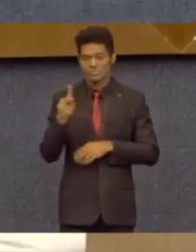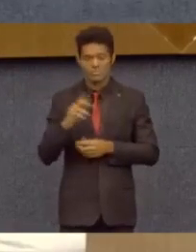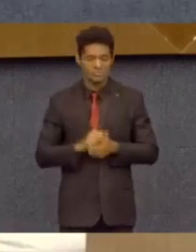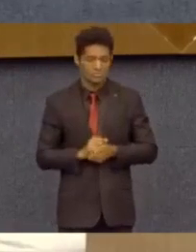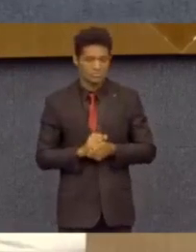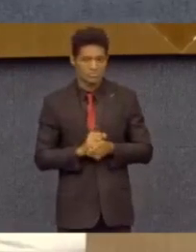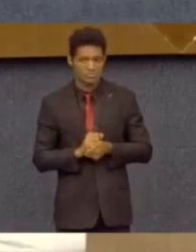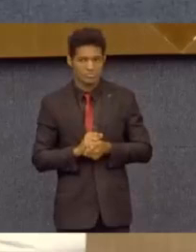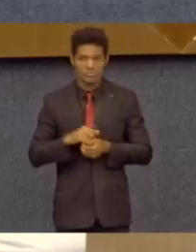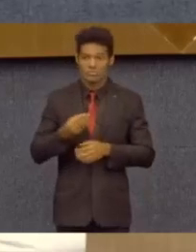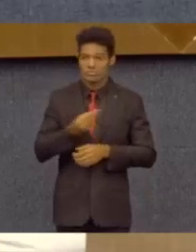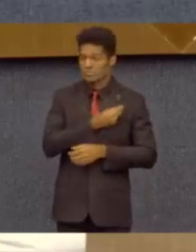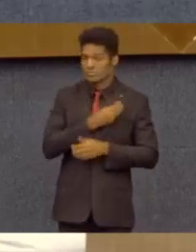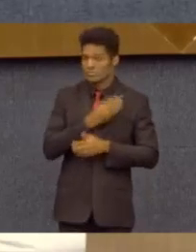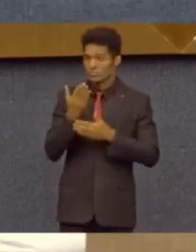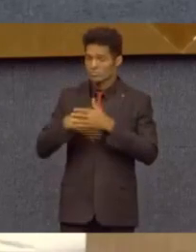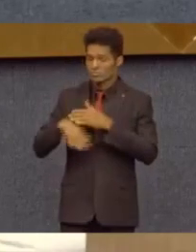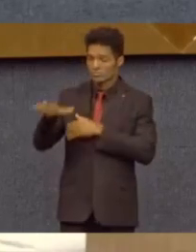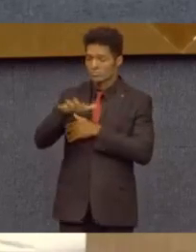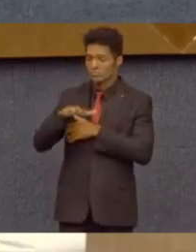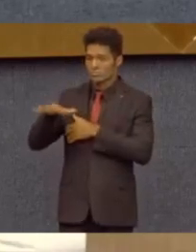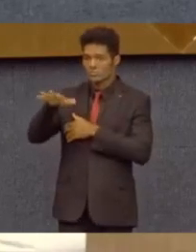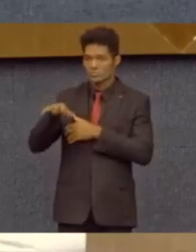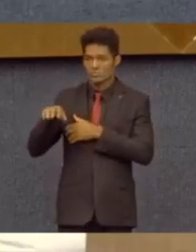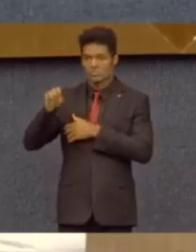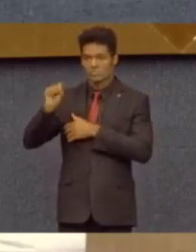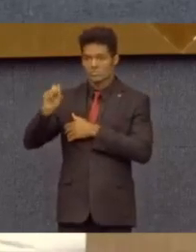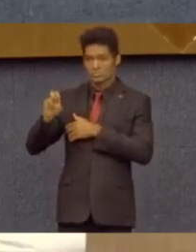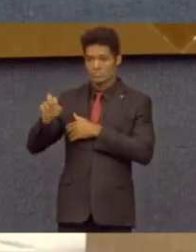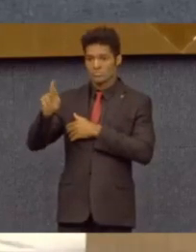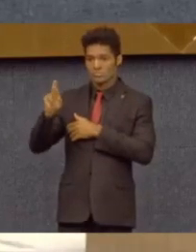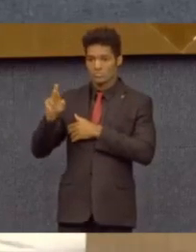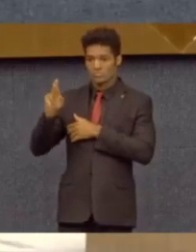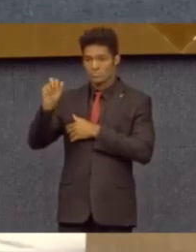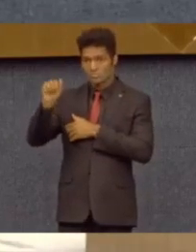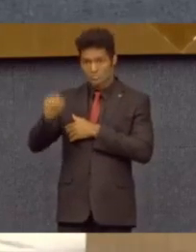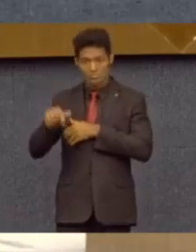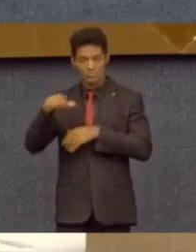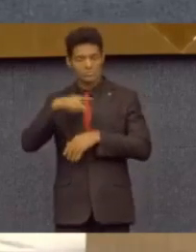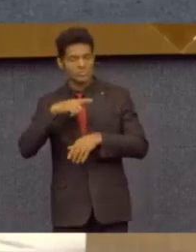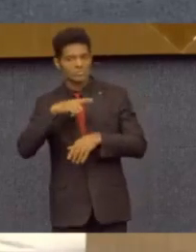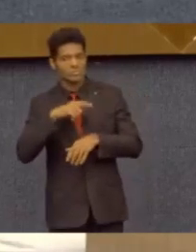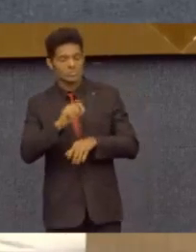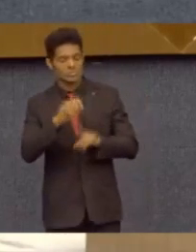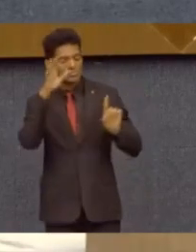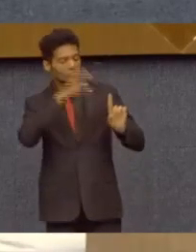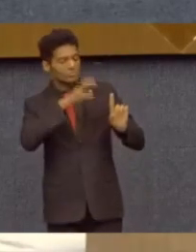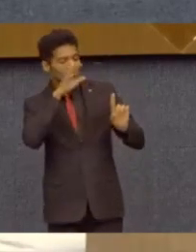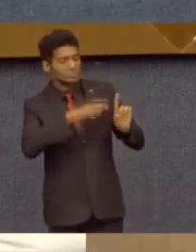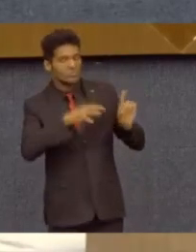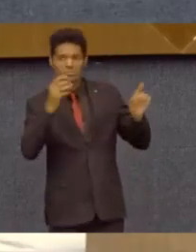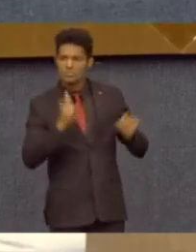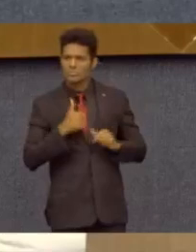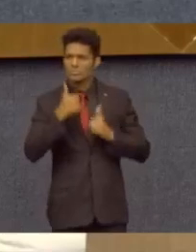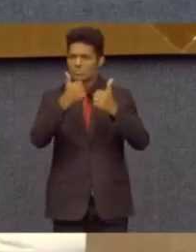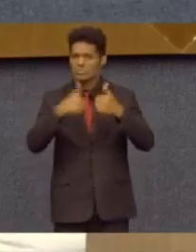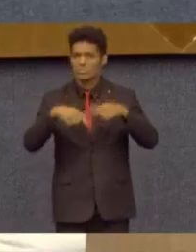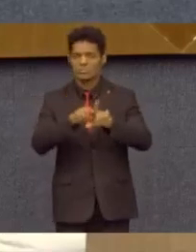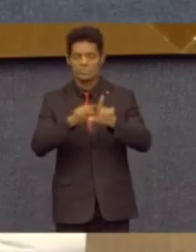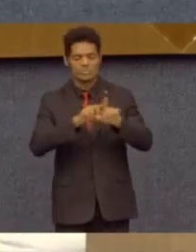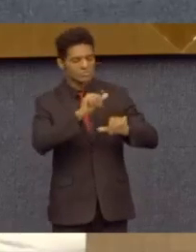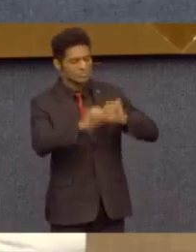no aglomerado da Serra é uma fonte constante de inspiração e transformação. Através de